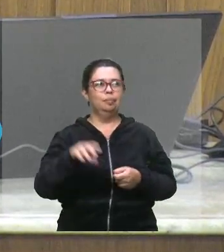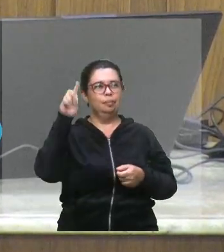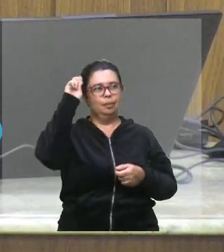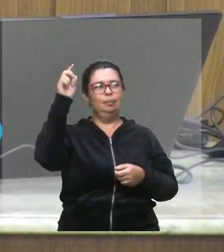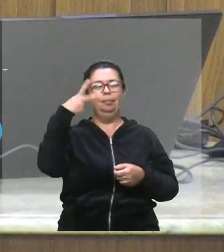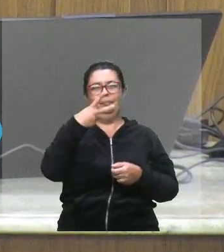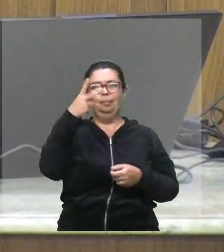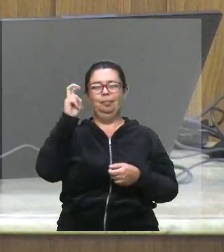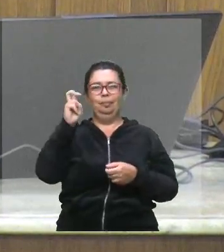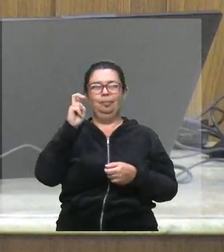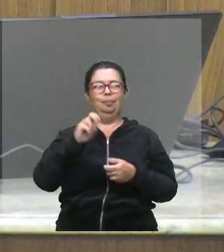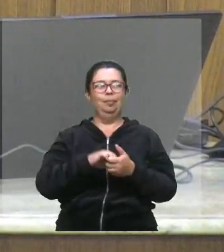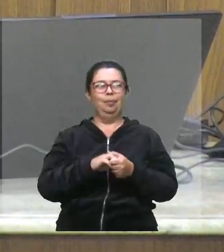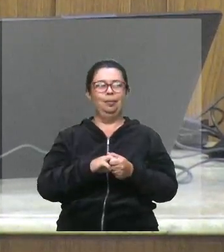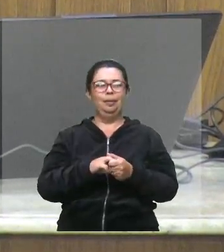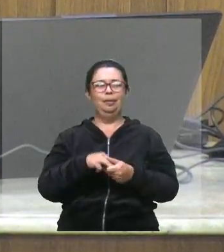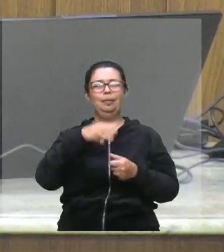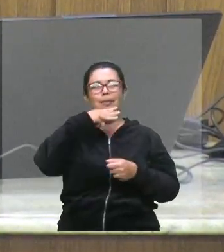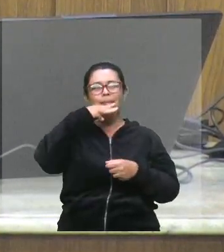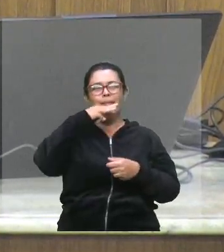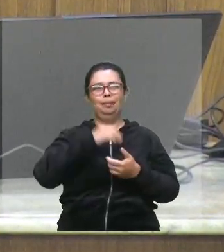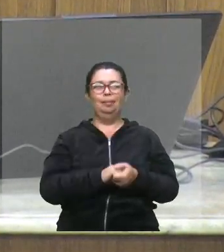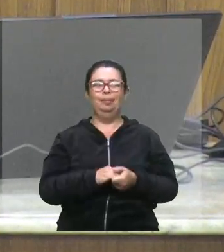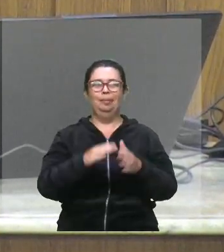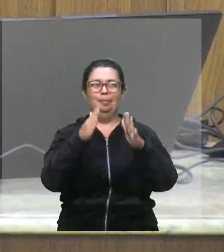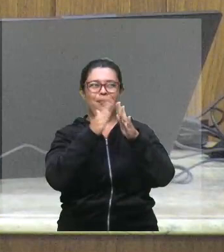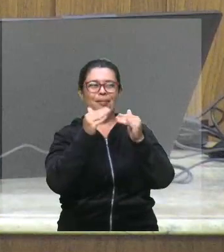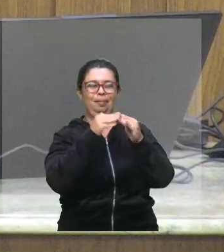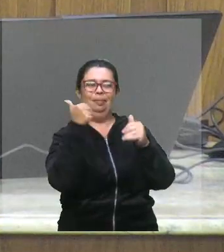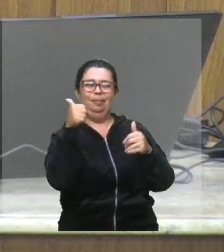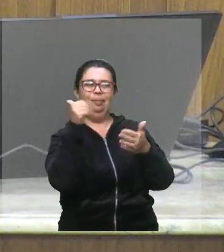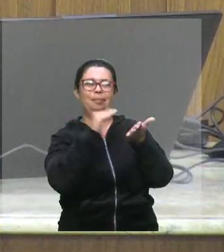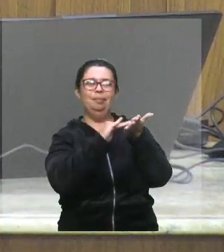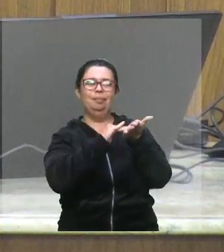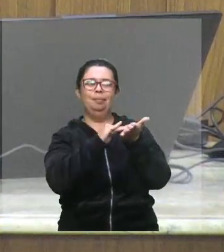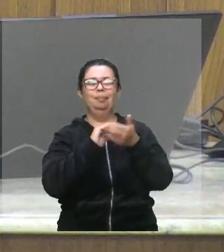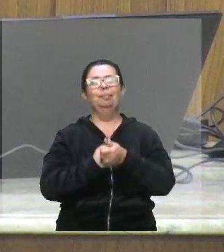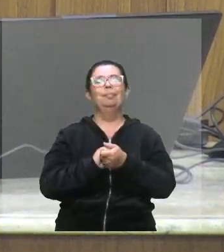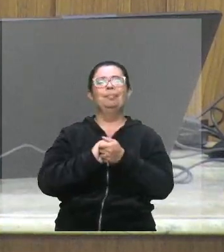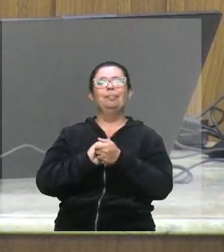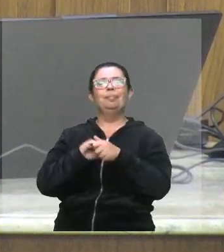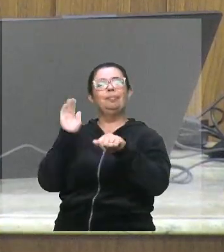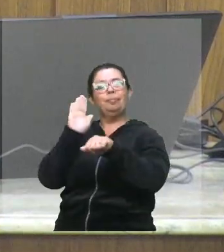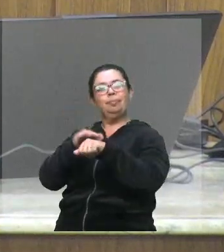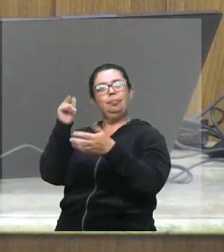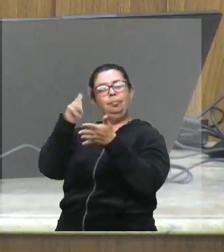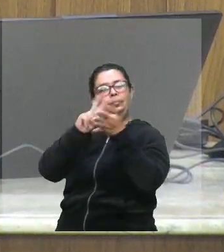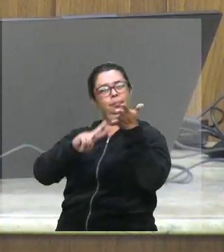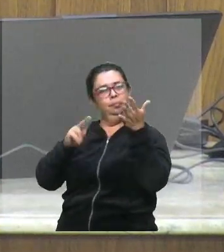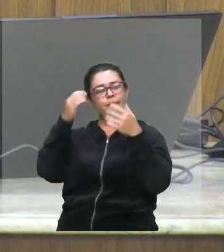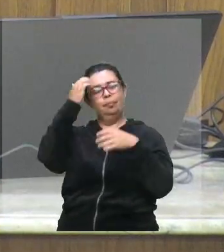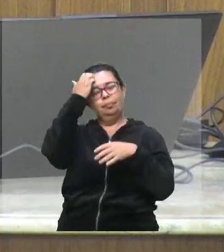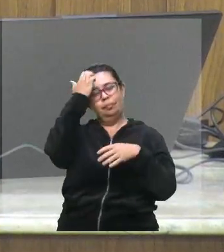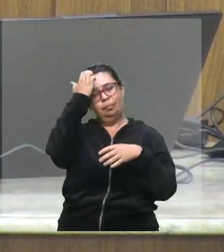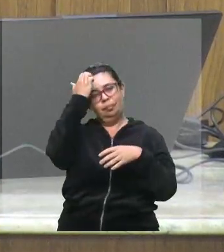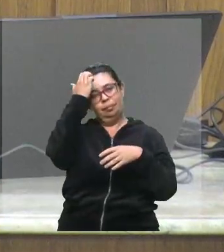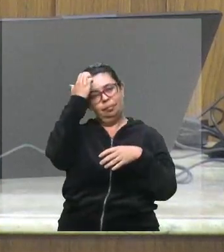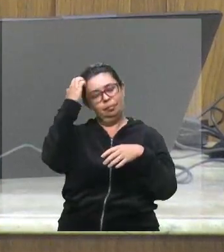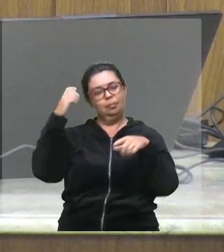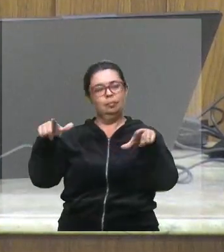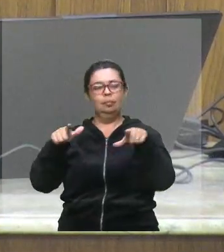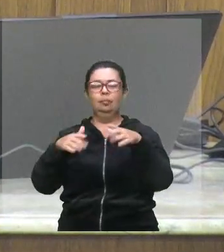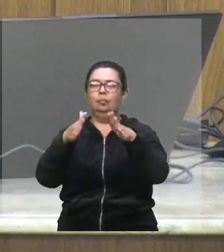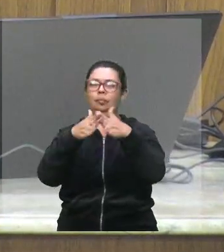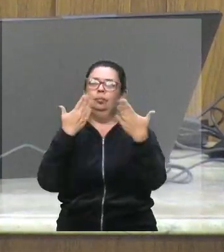de março de 2024. Determino ao primeiro secretário para que proceda a leitura da matéria do expediente.